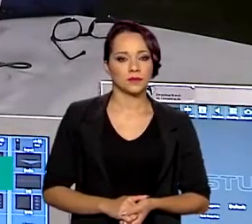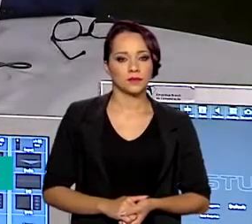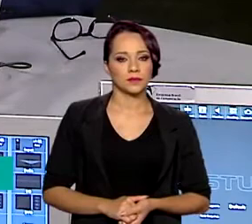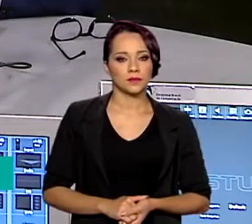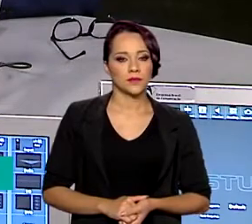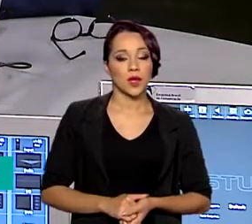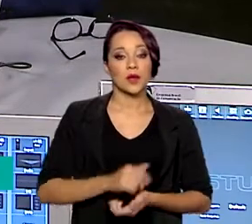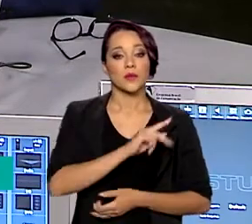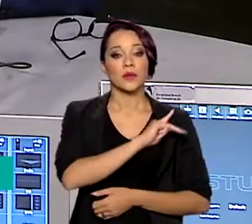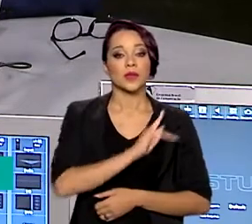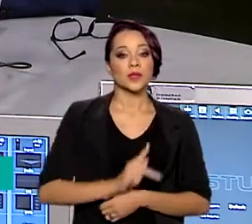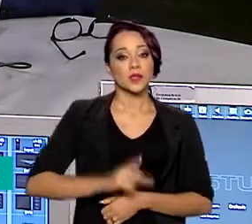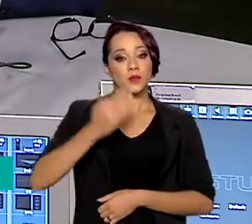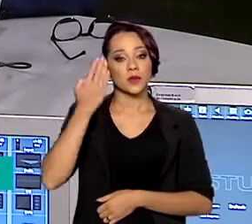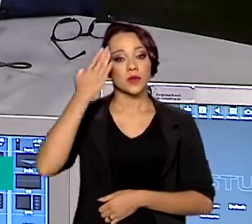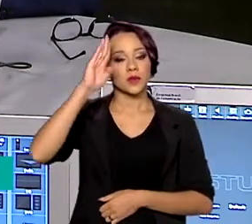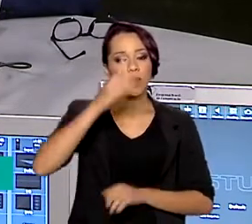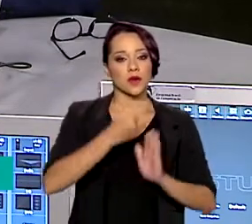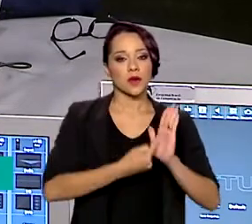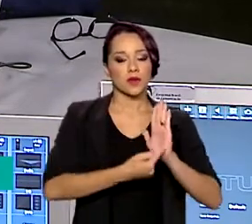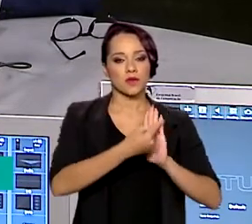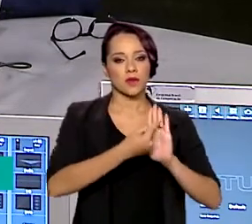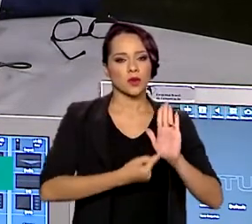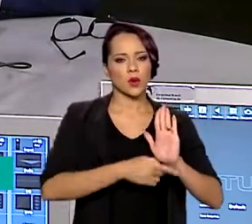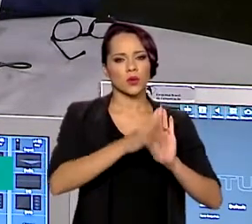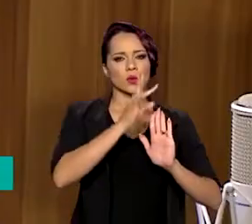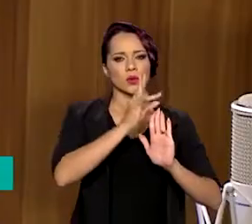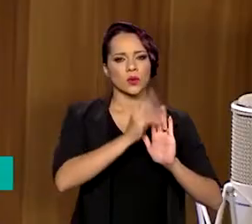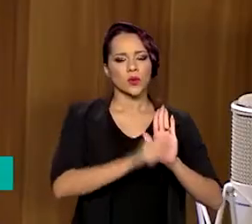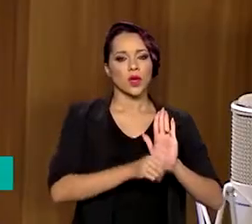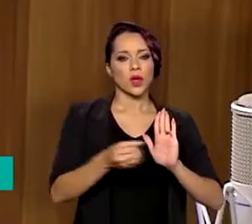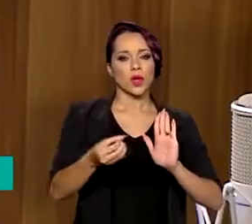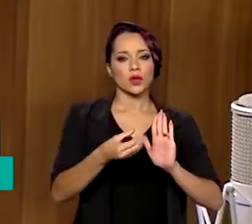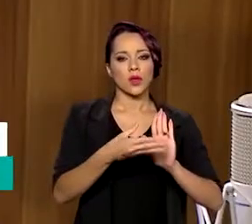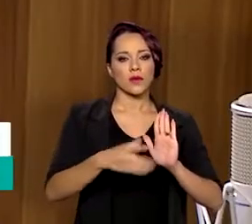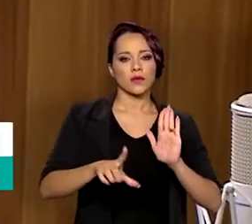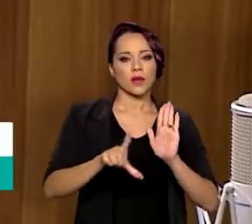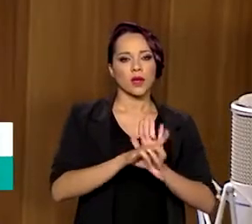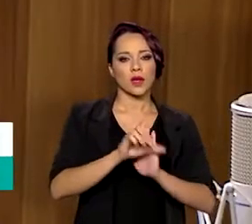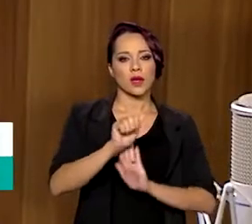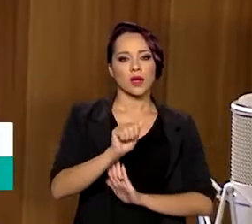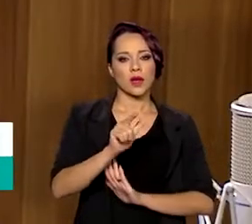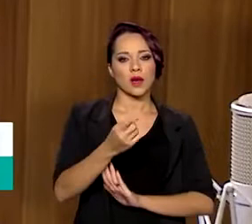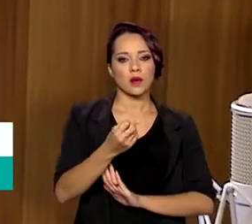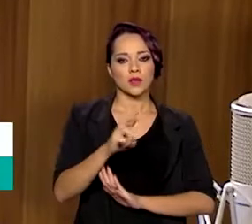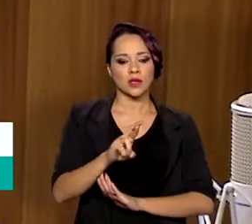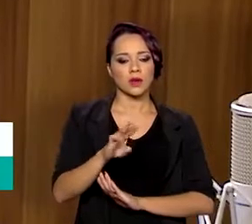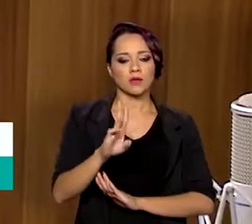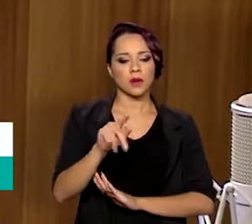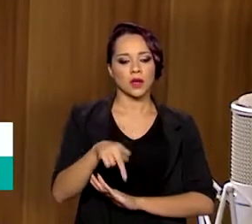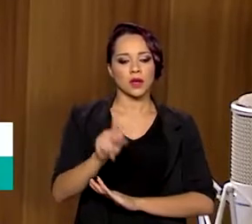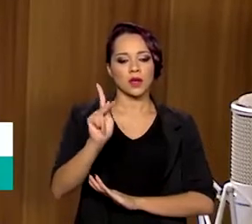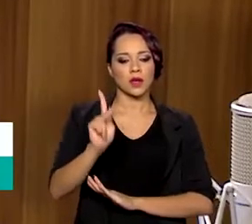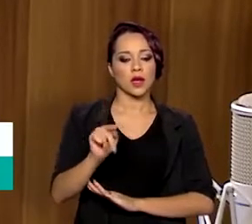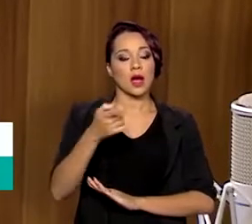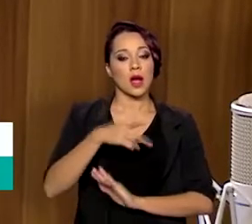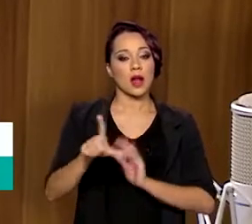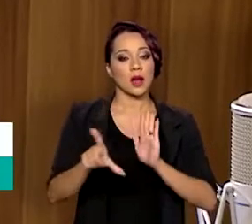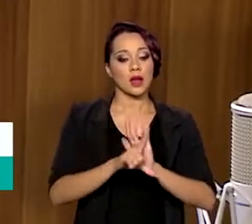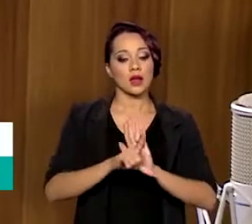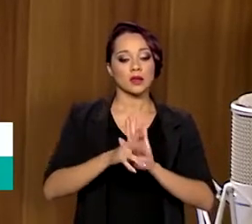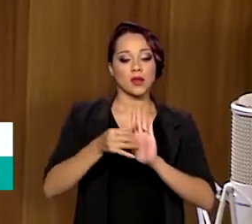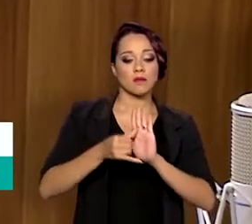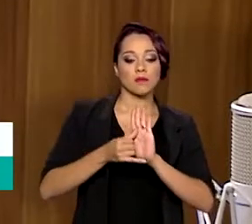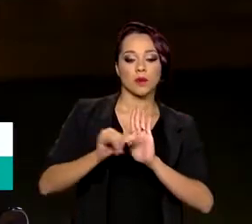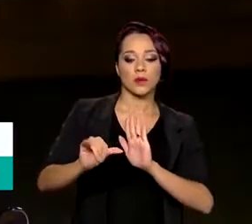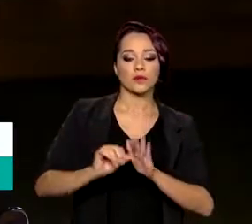E o presidente Jair Bolsonaro vetou integralmente a nova lei Aldir Blanc. O veto está publicado no Diário Oficial da União de hoje.